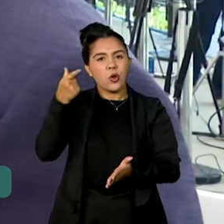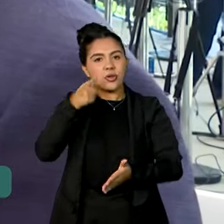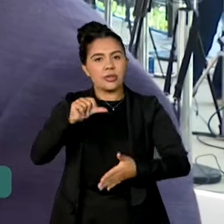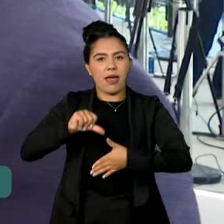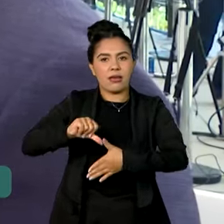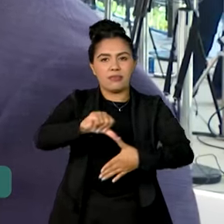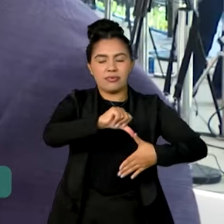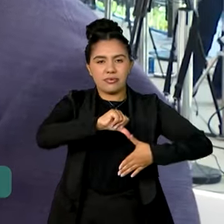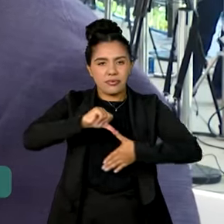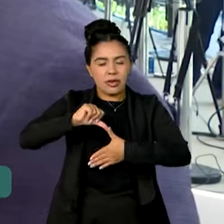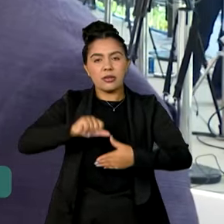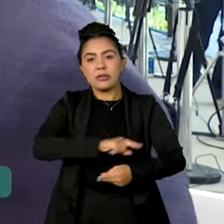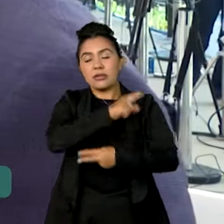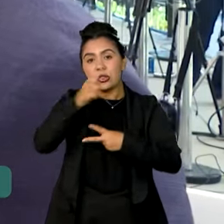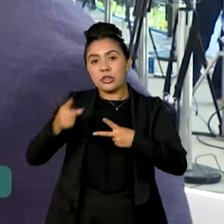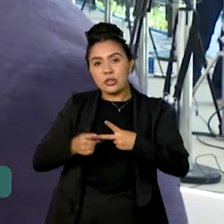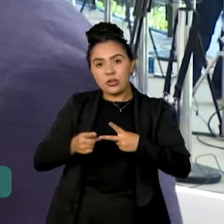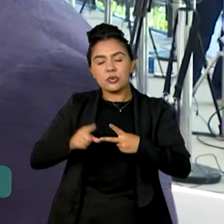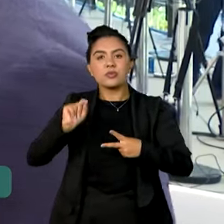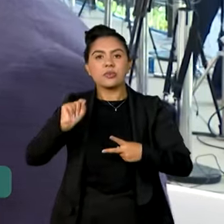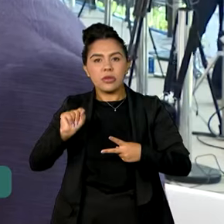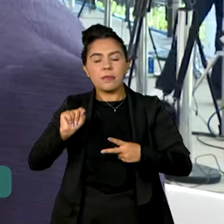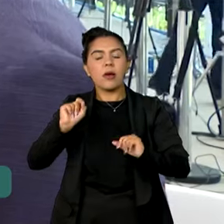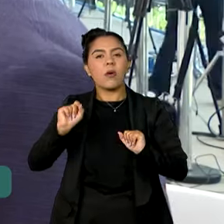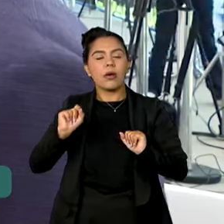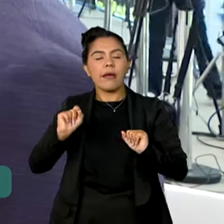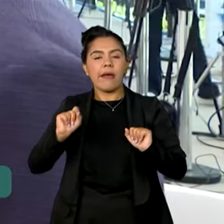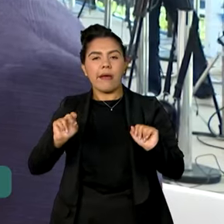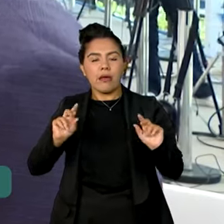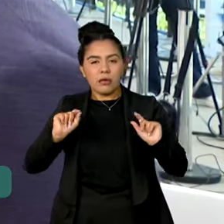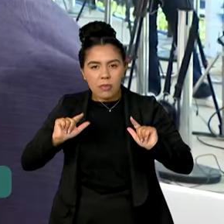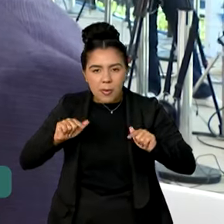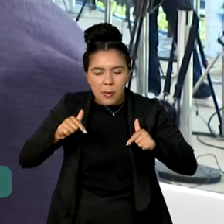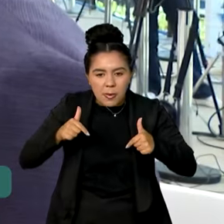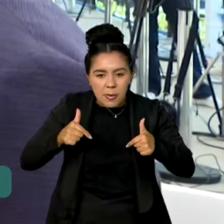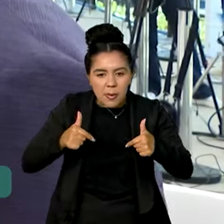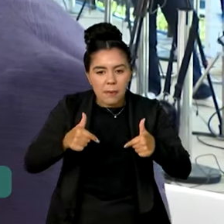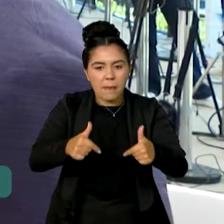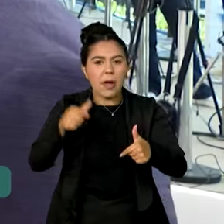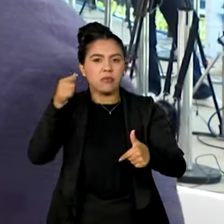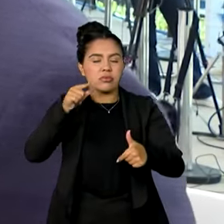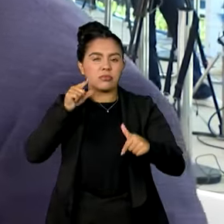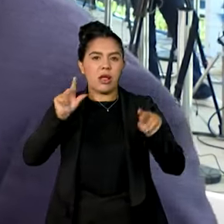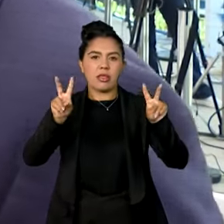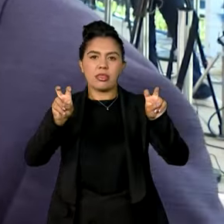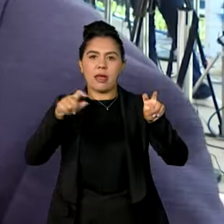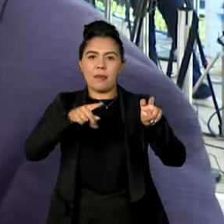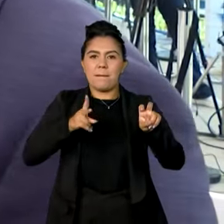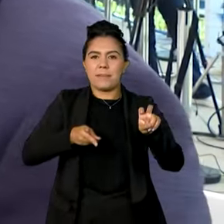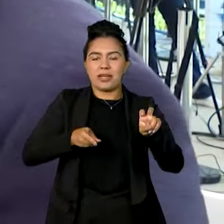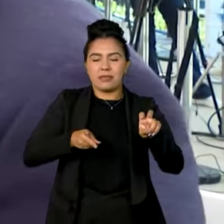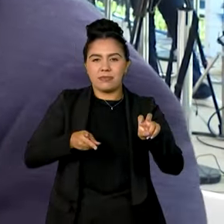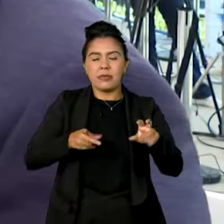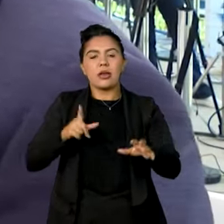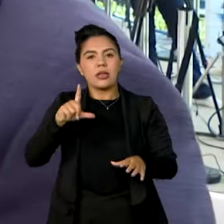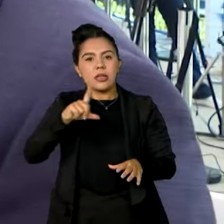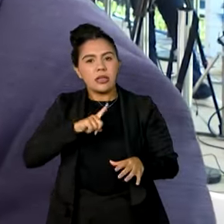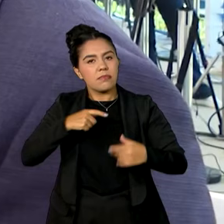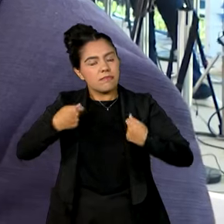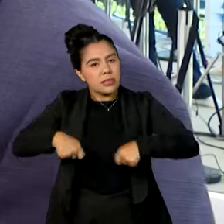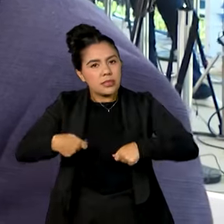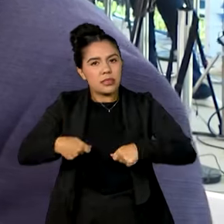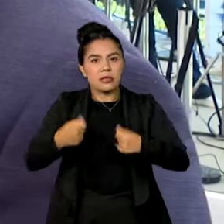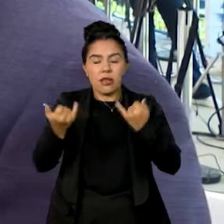também e tem sido pioneiro no sentido de pautar muitas dessas questões que envolvem, né, a integridade